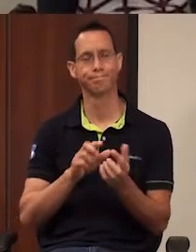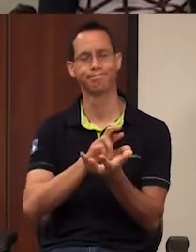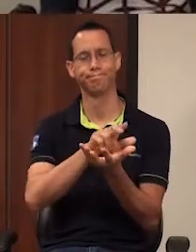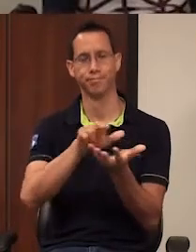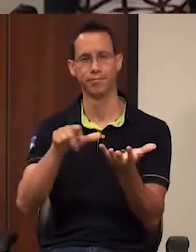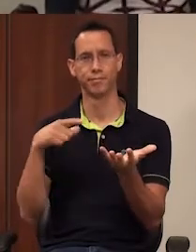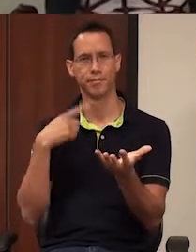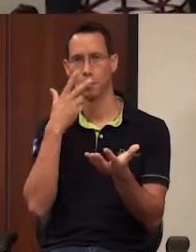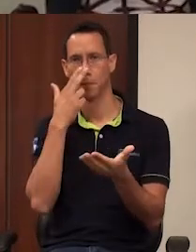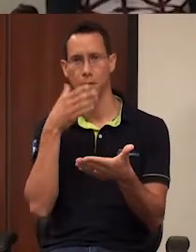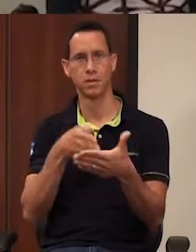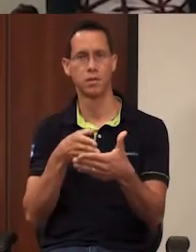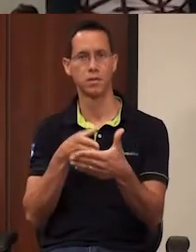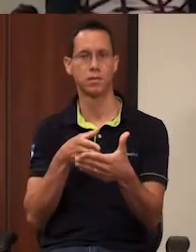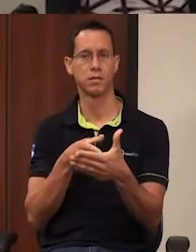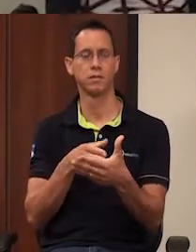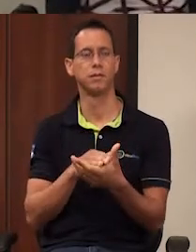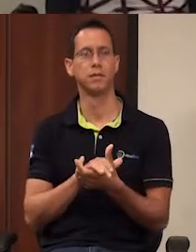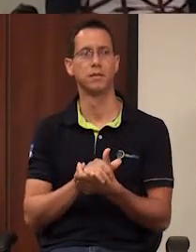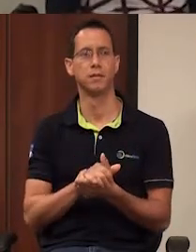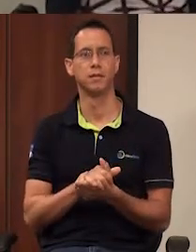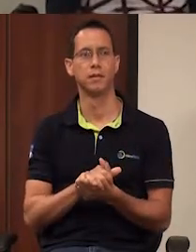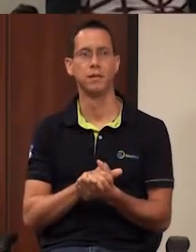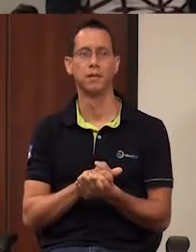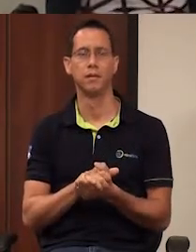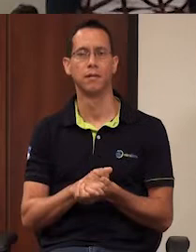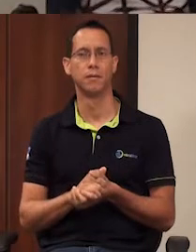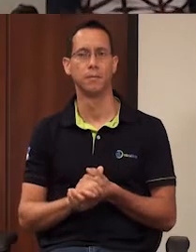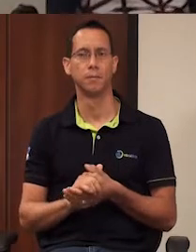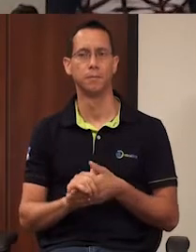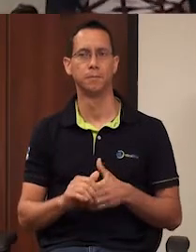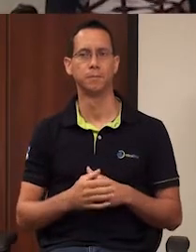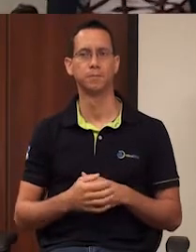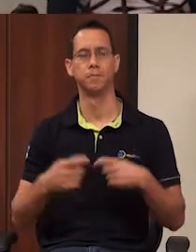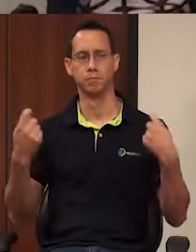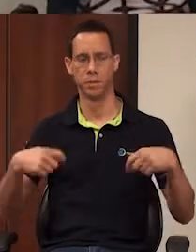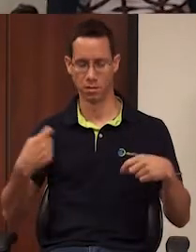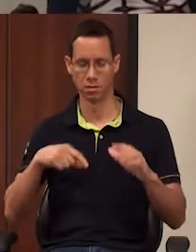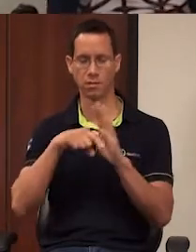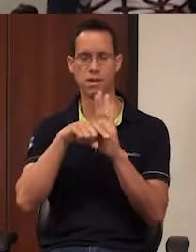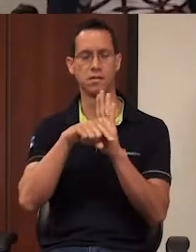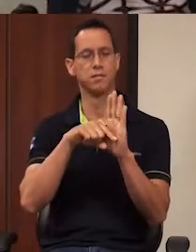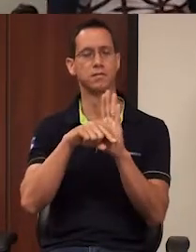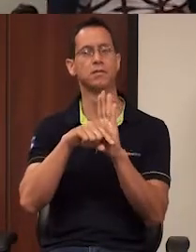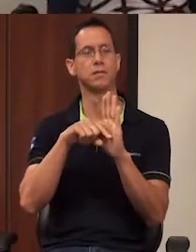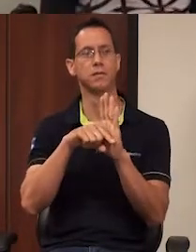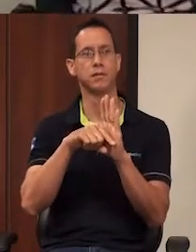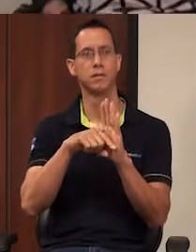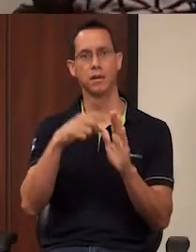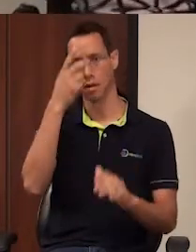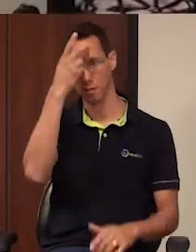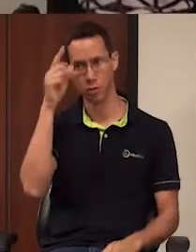bastante restritas, né? Então é uma situação de exceção. E aí precisa se avaliar se aquela pessoa